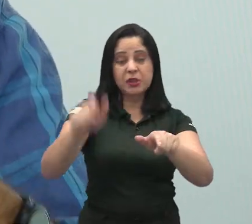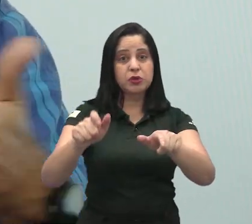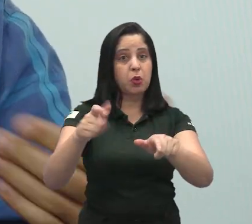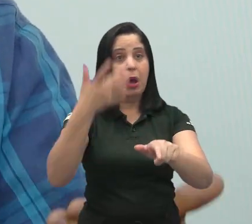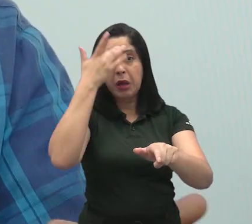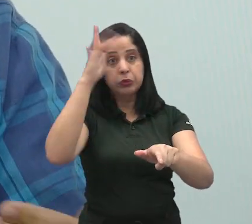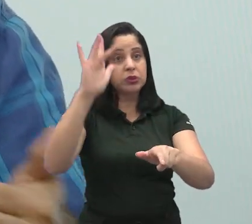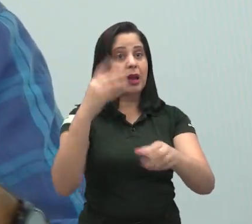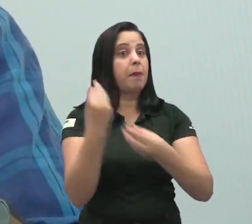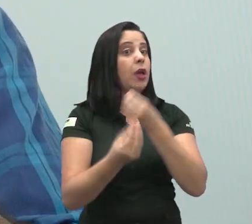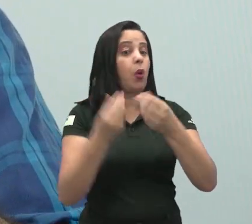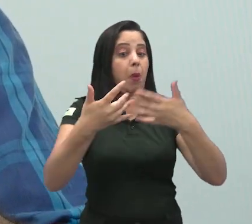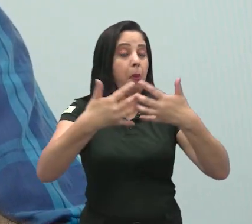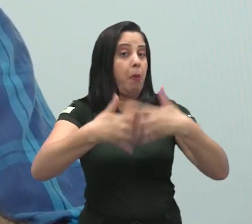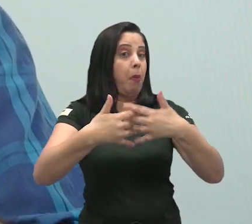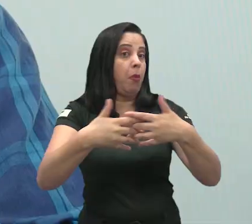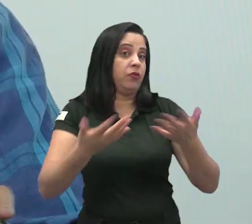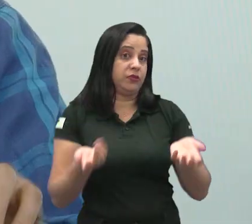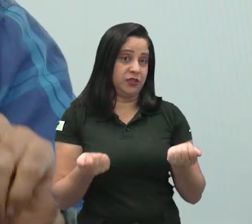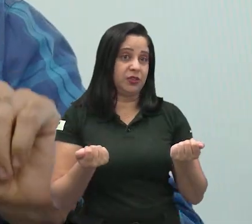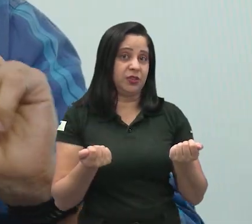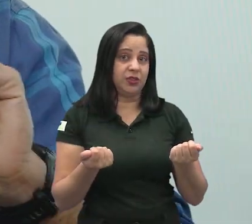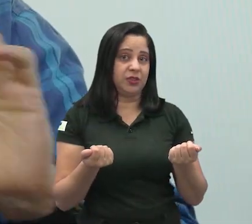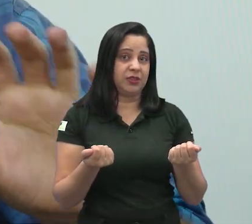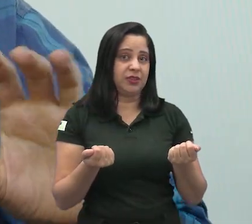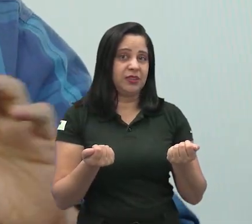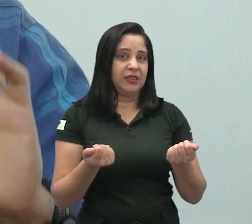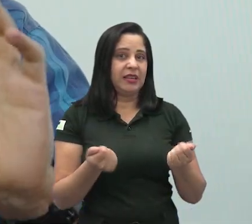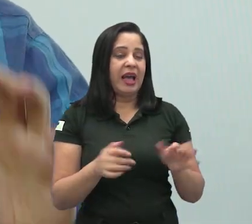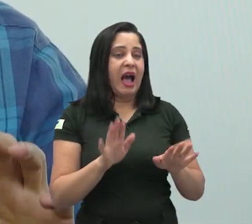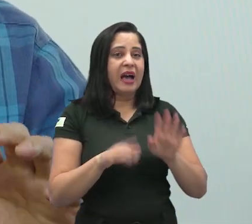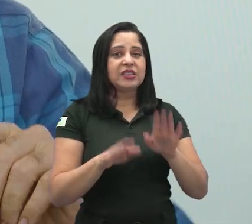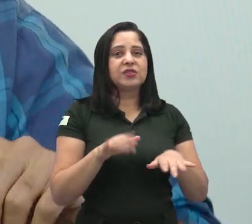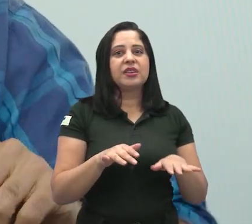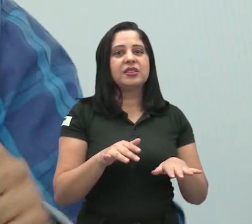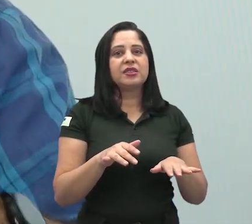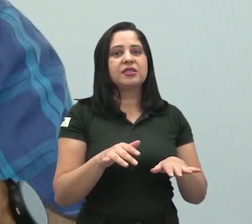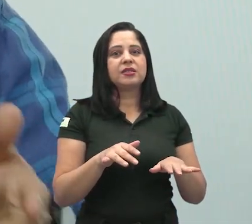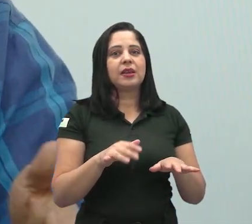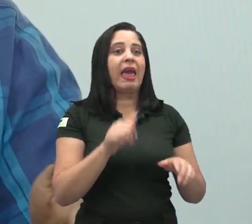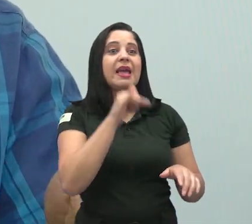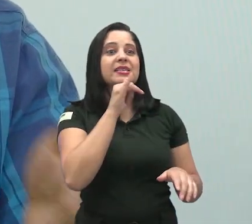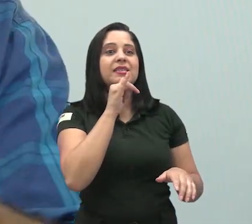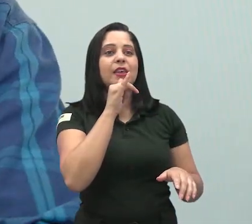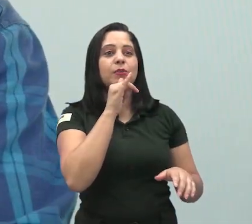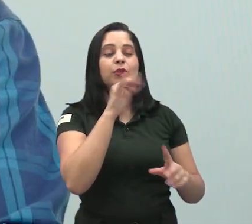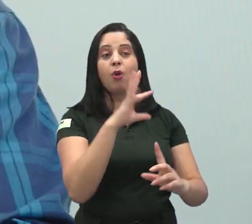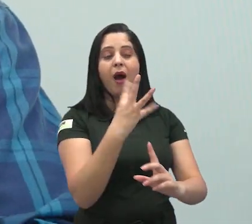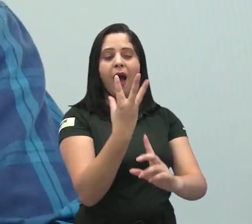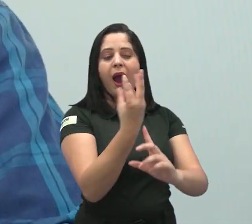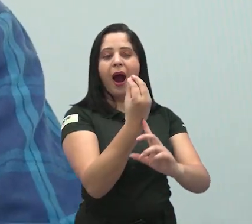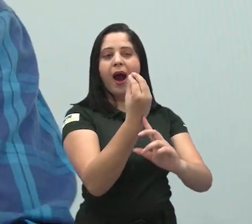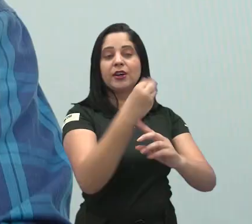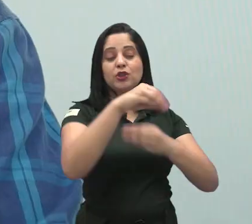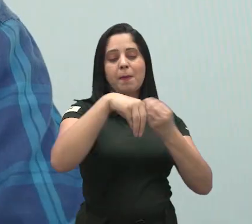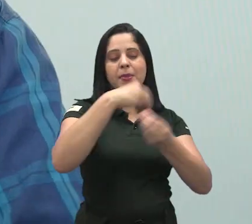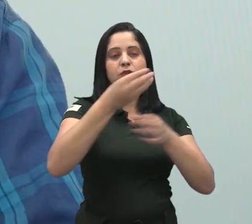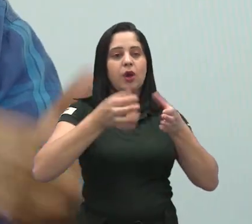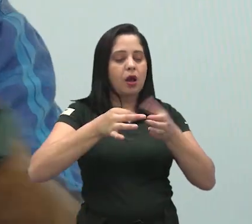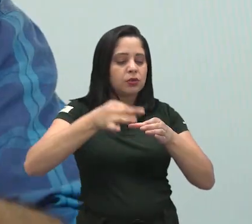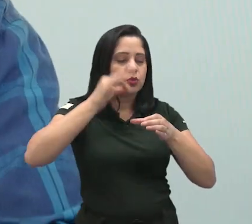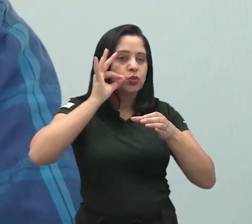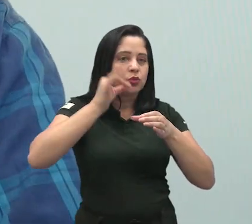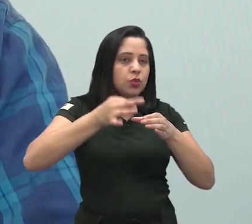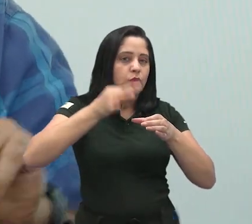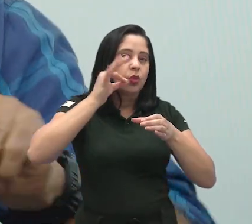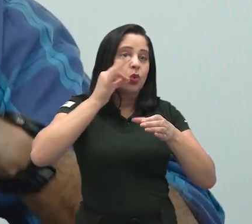como funciona, né? Desde que seja uma coisa que parece mínima, que é tipo arte no café, que a gente fez uma matéria e